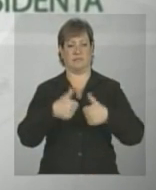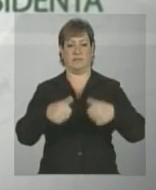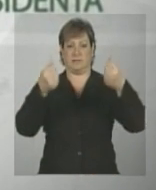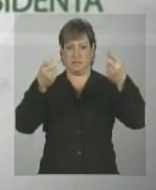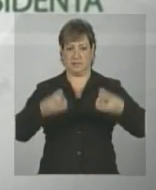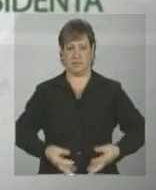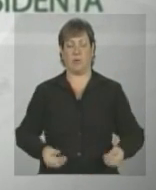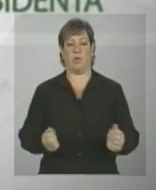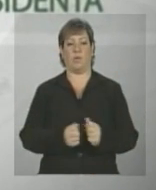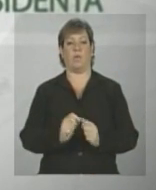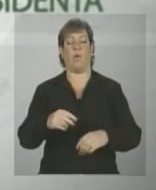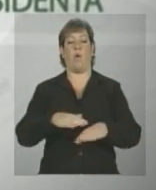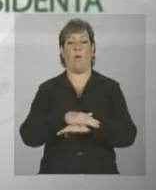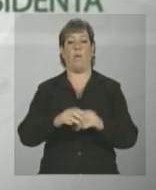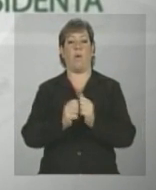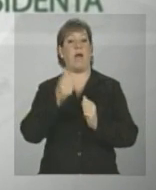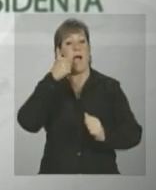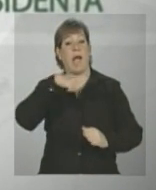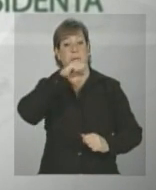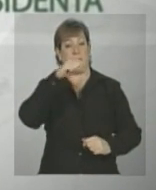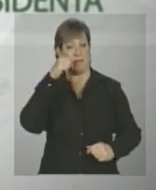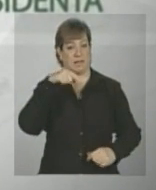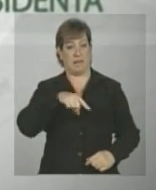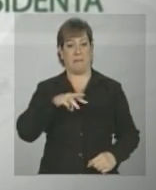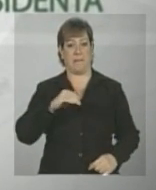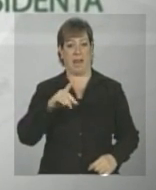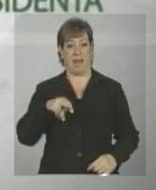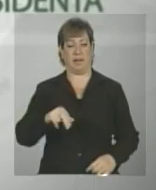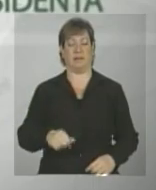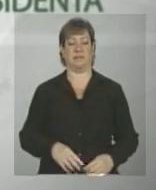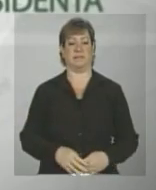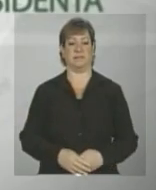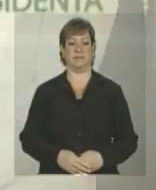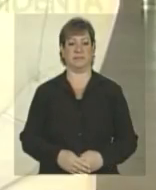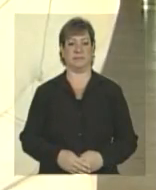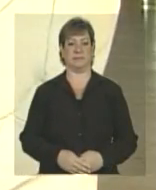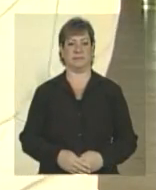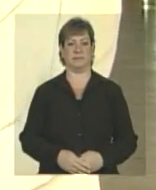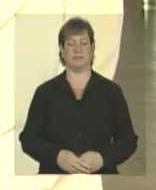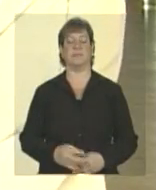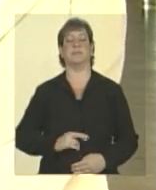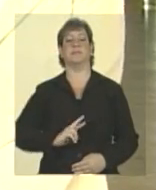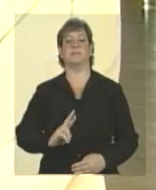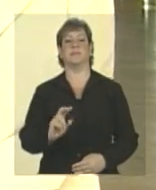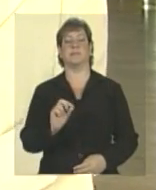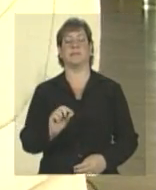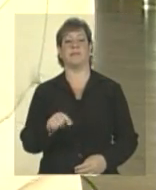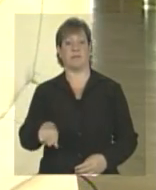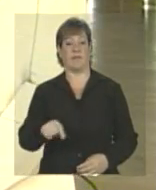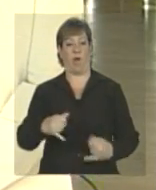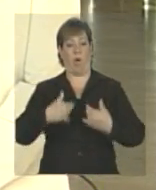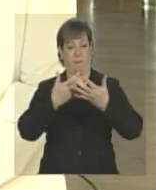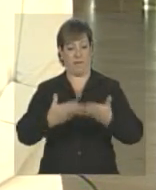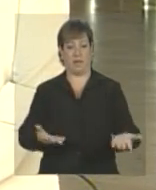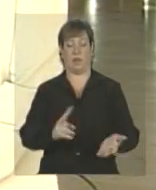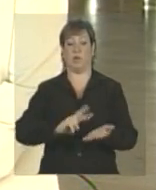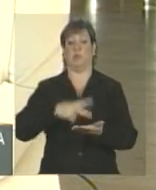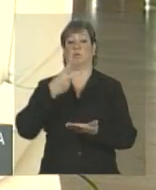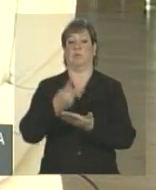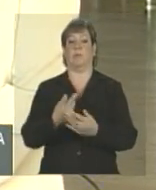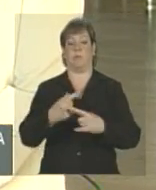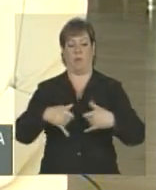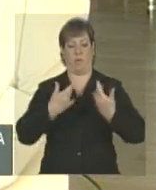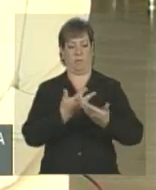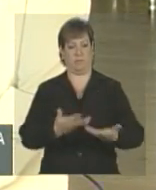no Itamaraty e conversa com a mãe de Milena. Carol? Adriana, a homenagem foi dupla, tanto na formatura